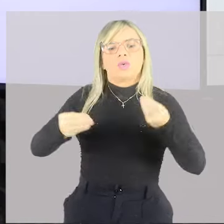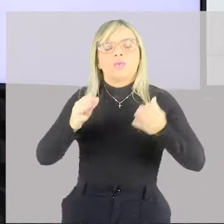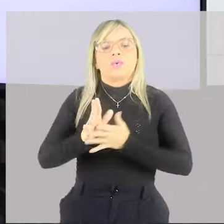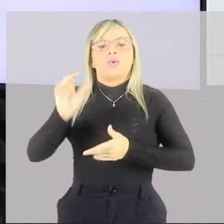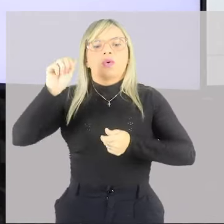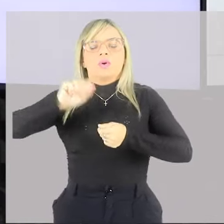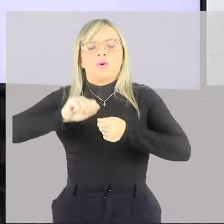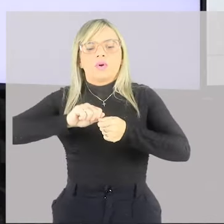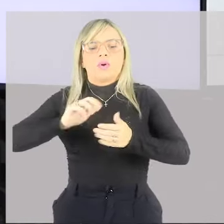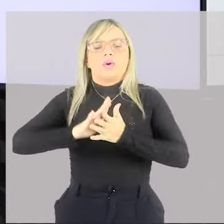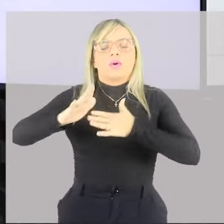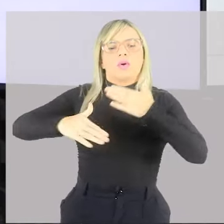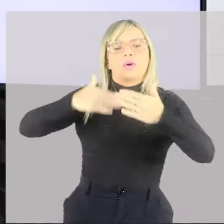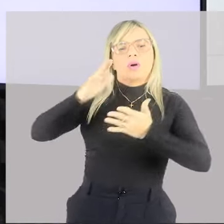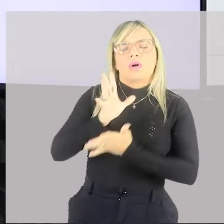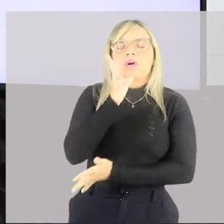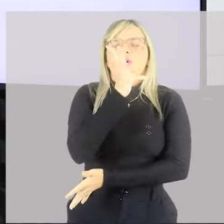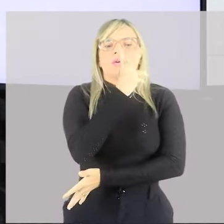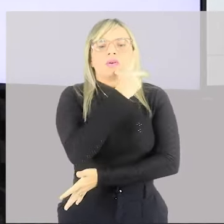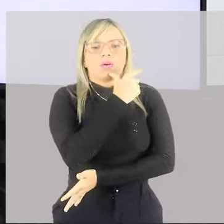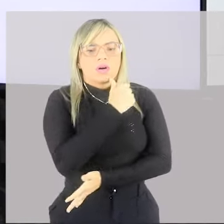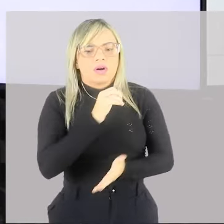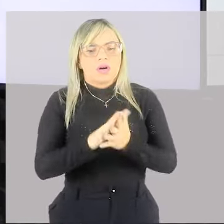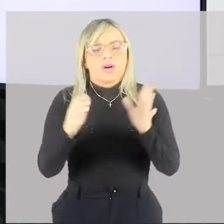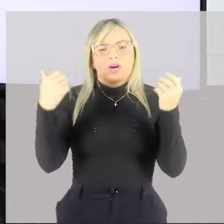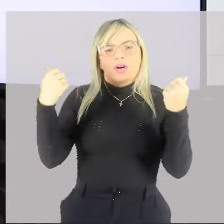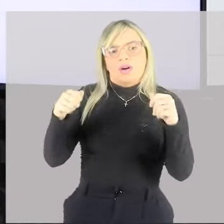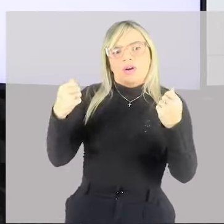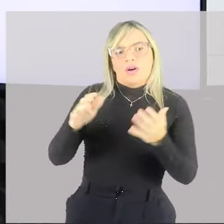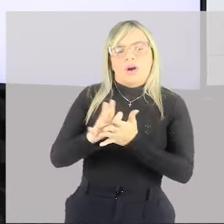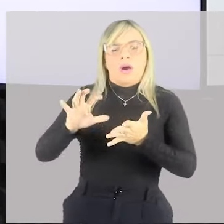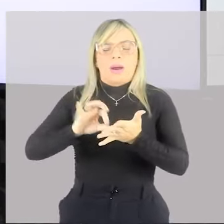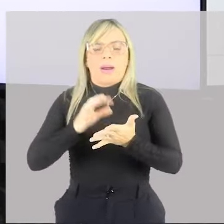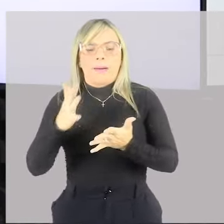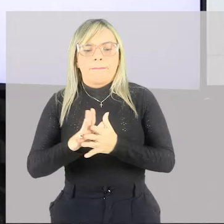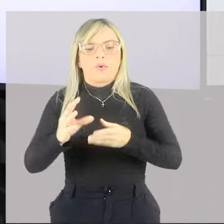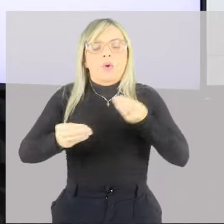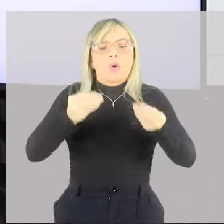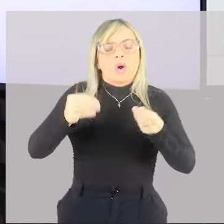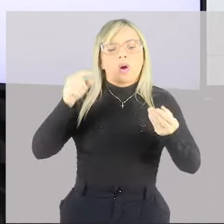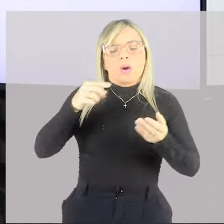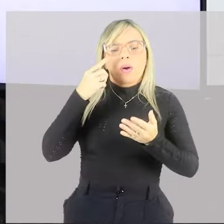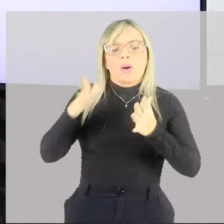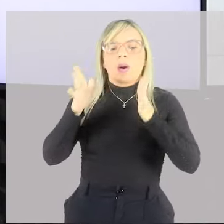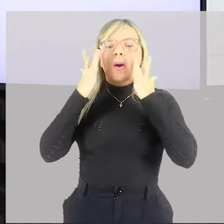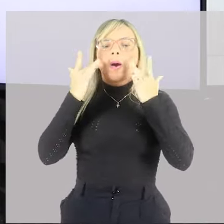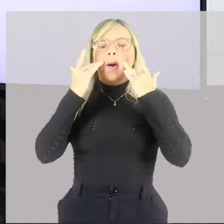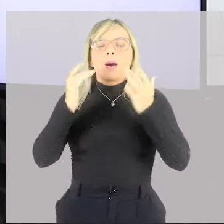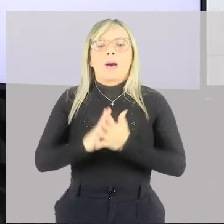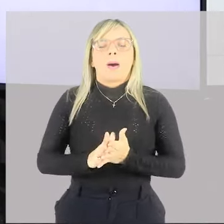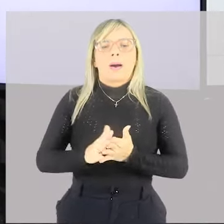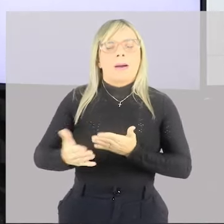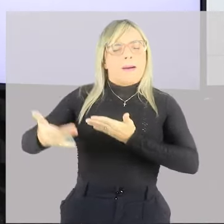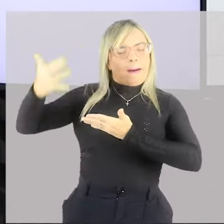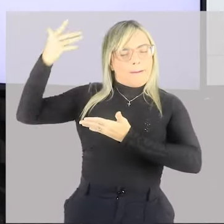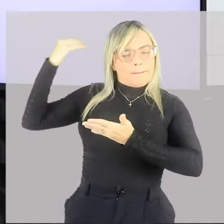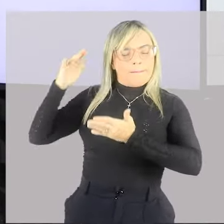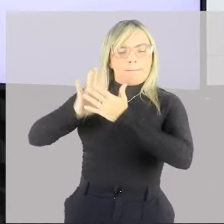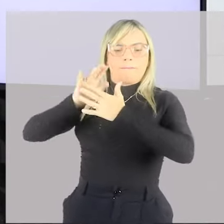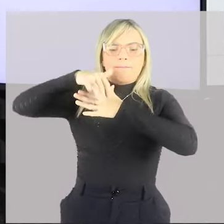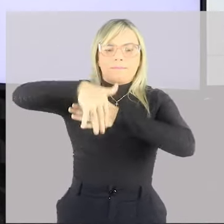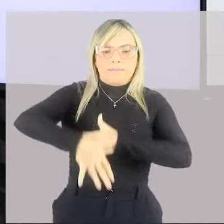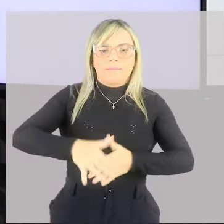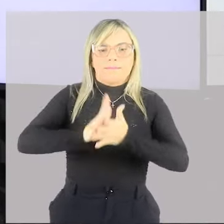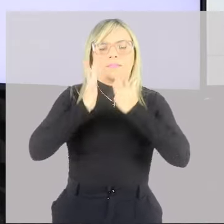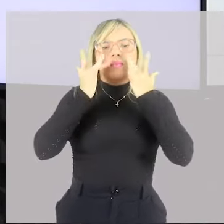fazer é um processo lento e eu preciso registrar de alguma maneira nesse caso a arte pré-histórica ela é uma